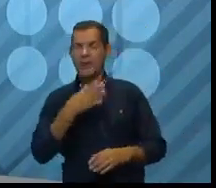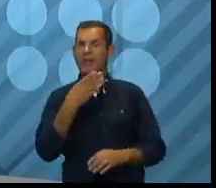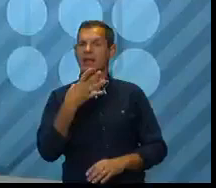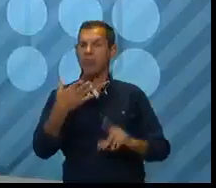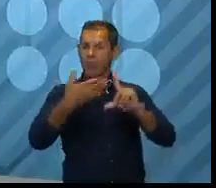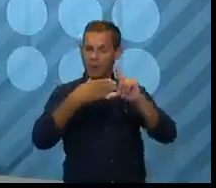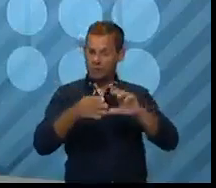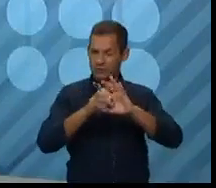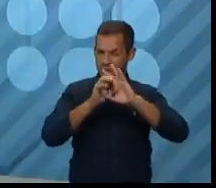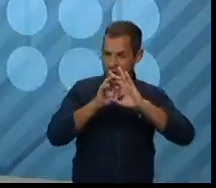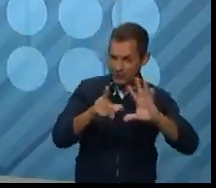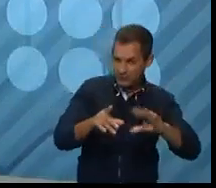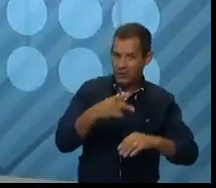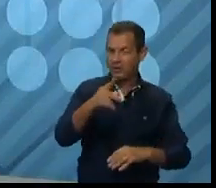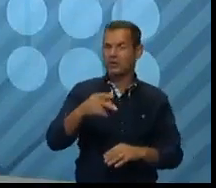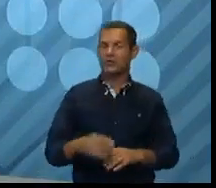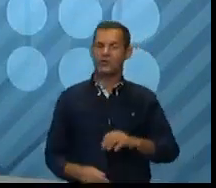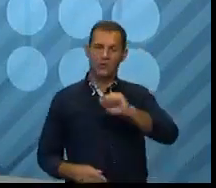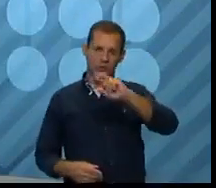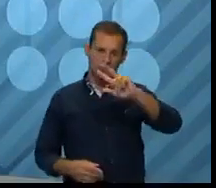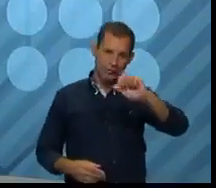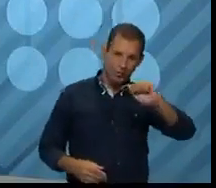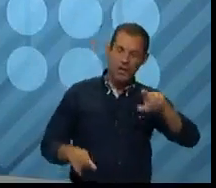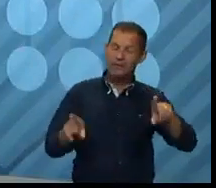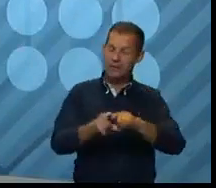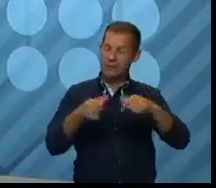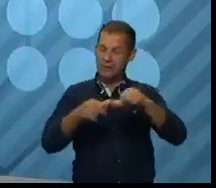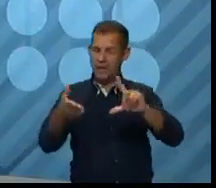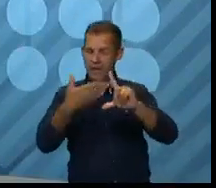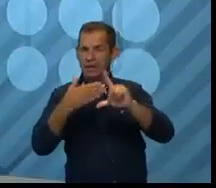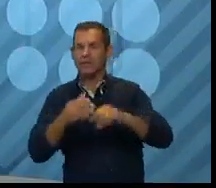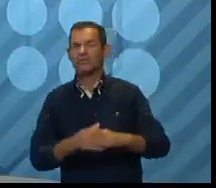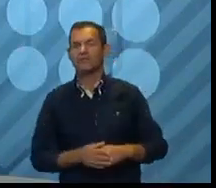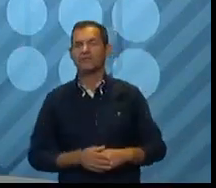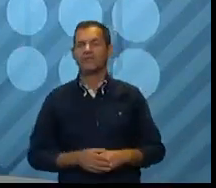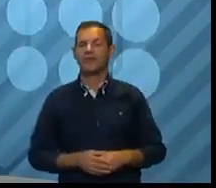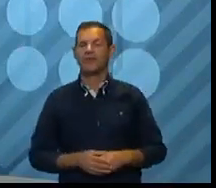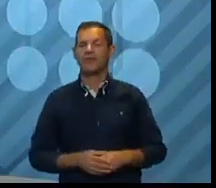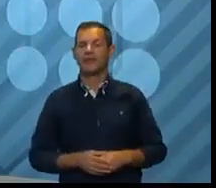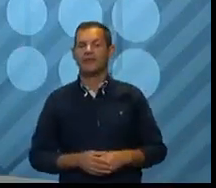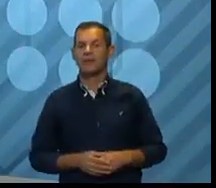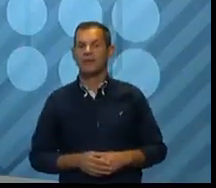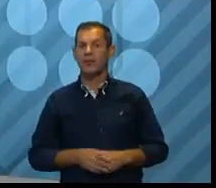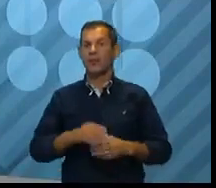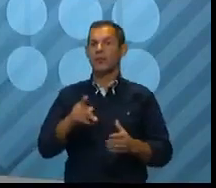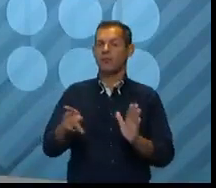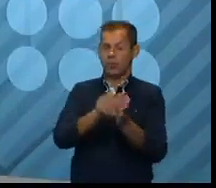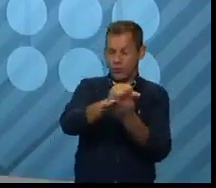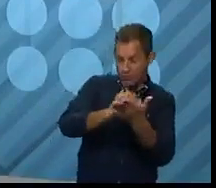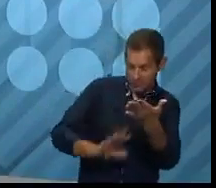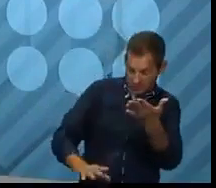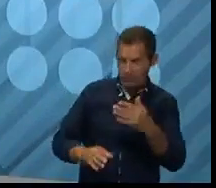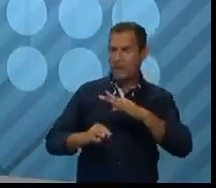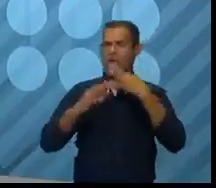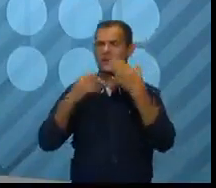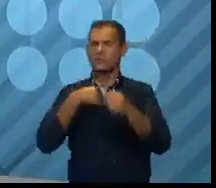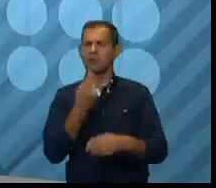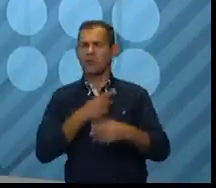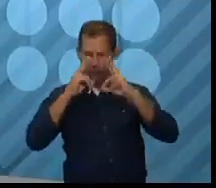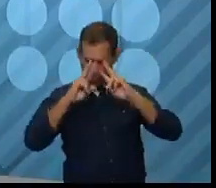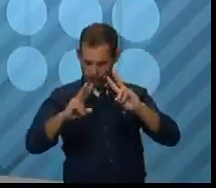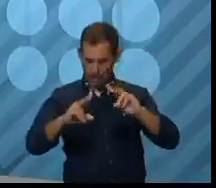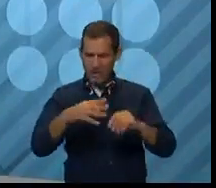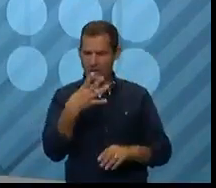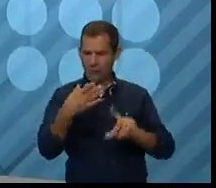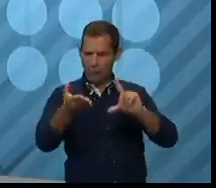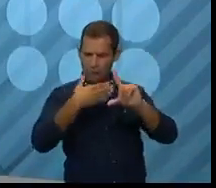aulas que será disponibilizado no seu ambiente. E essas aulas, elas são de exercícios de tudo que nós vamos ver nas